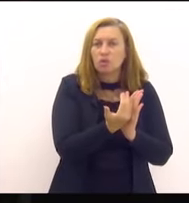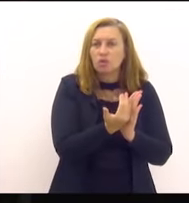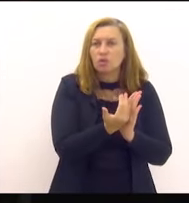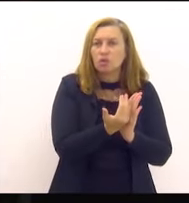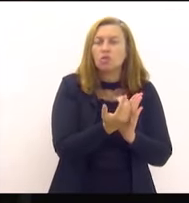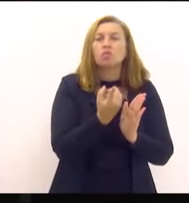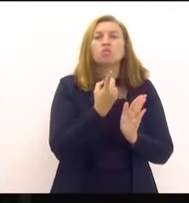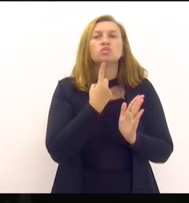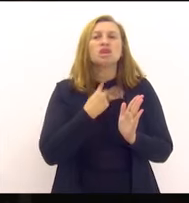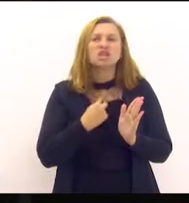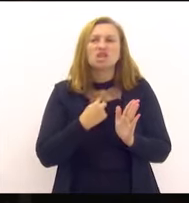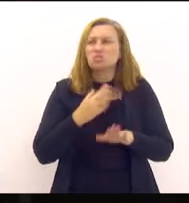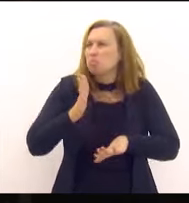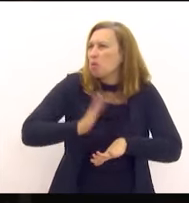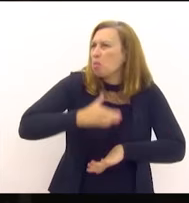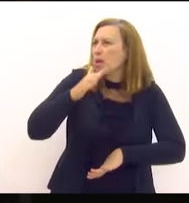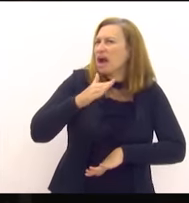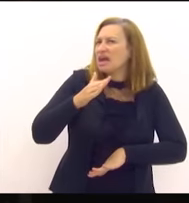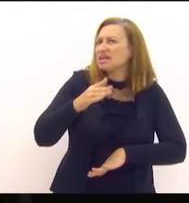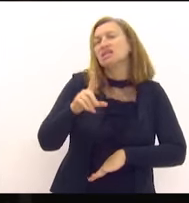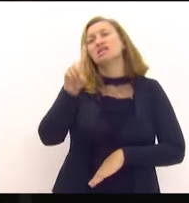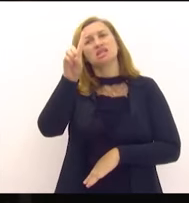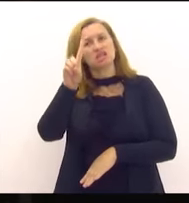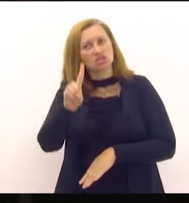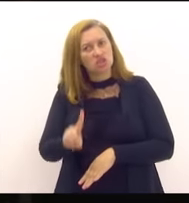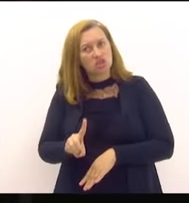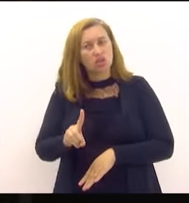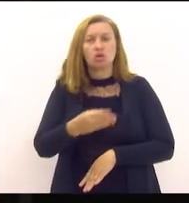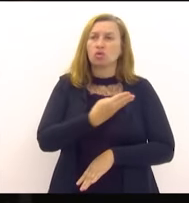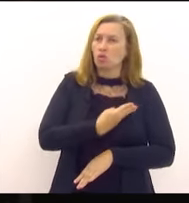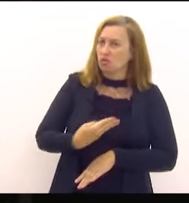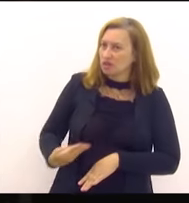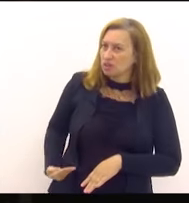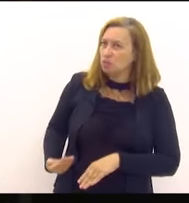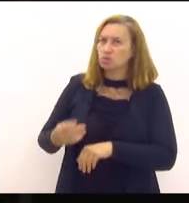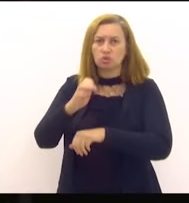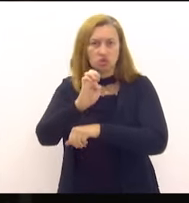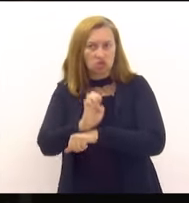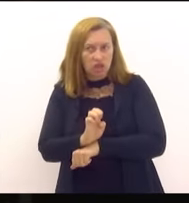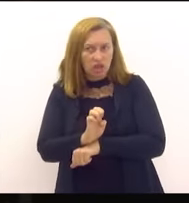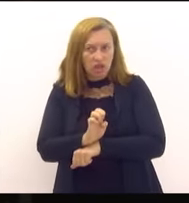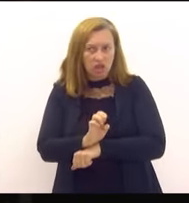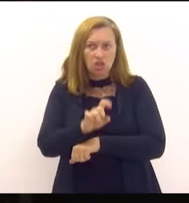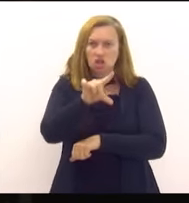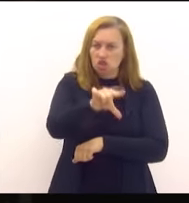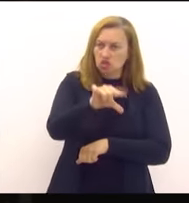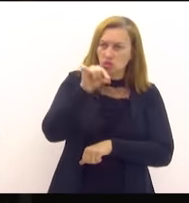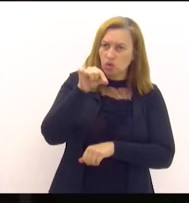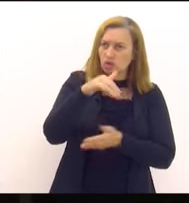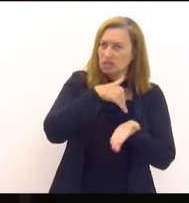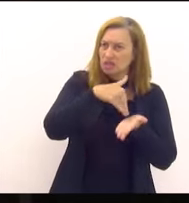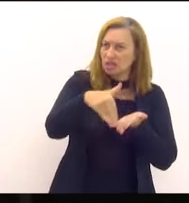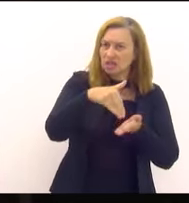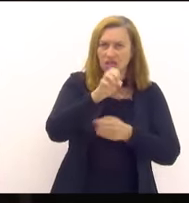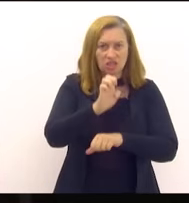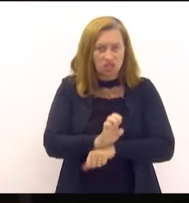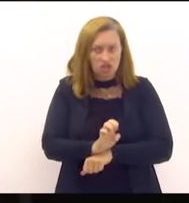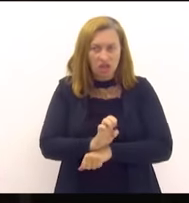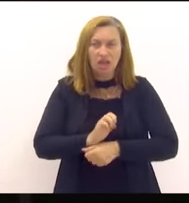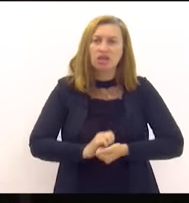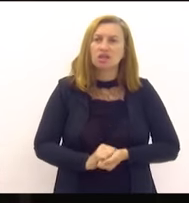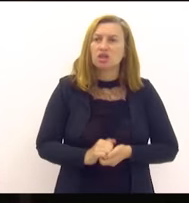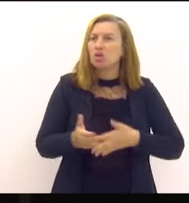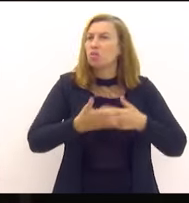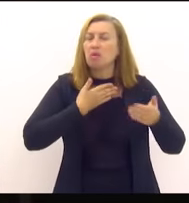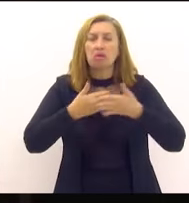por mais que seja direito do governador do Estado nomear o secretário de Estado que bem lhe